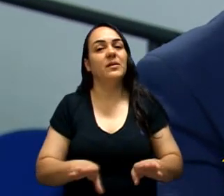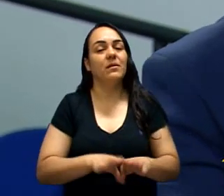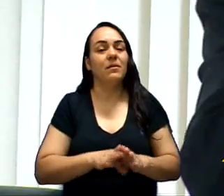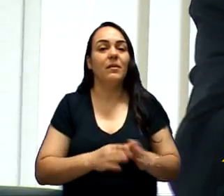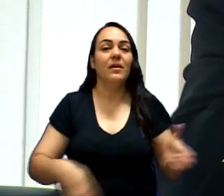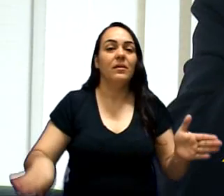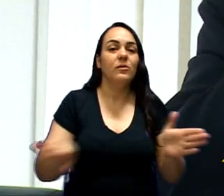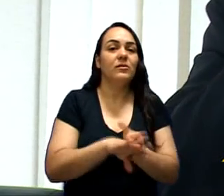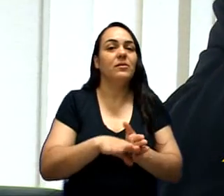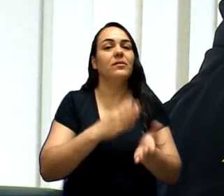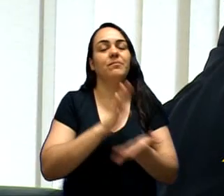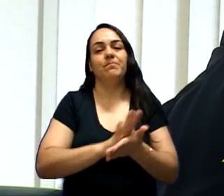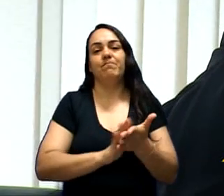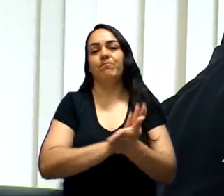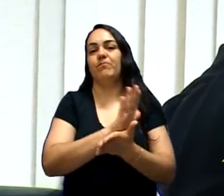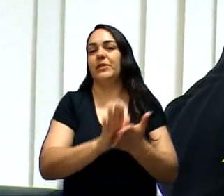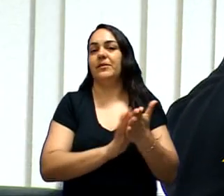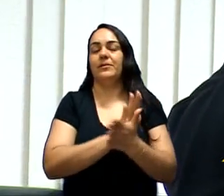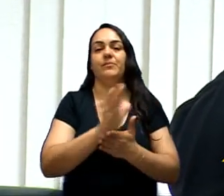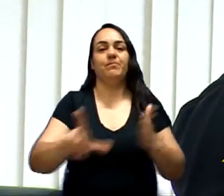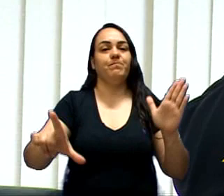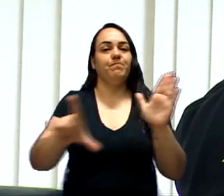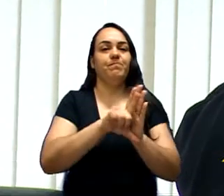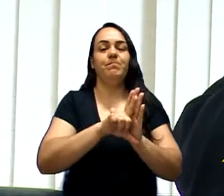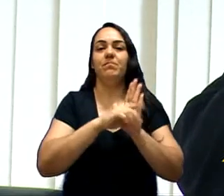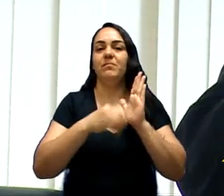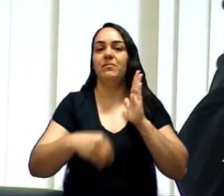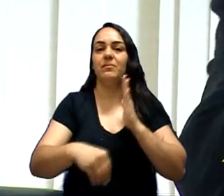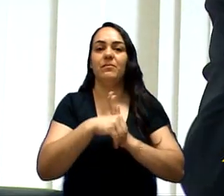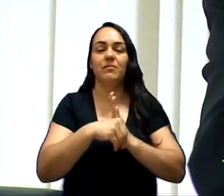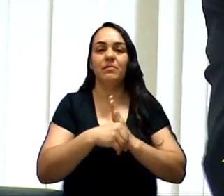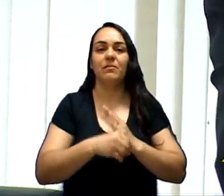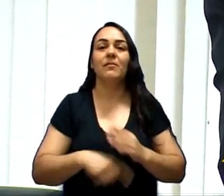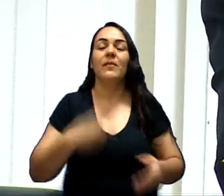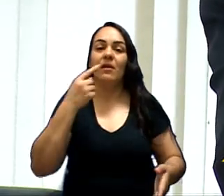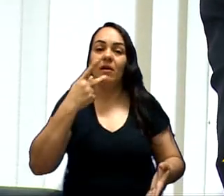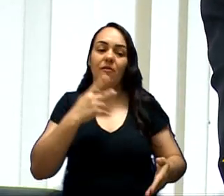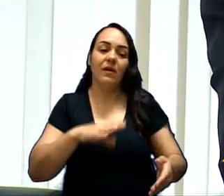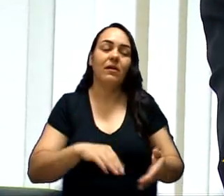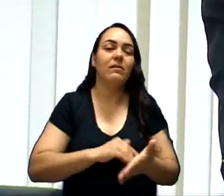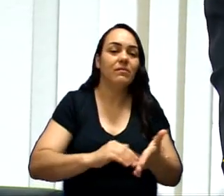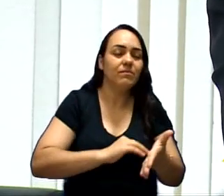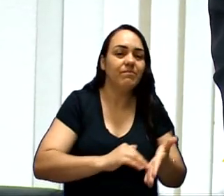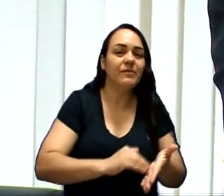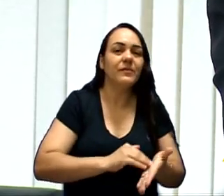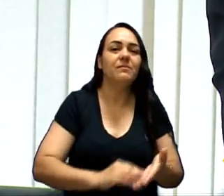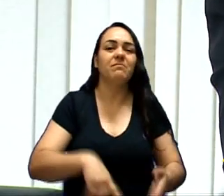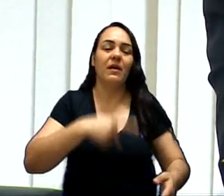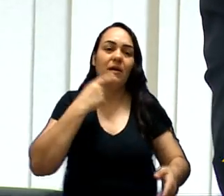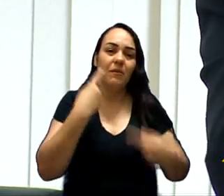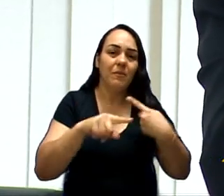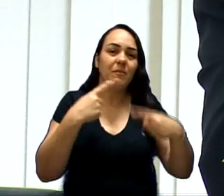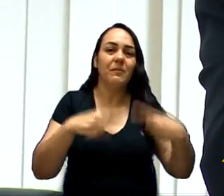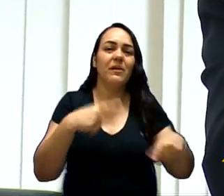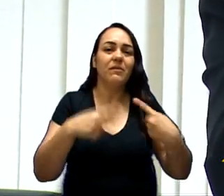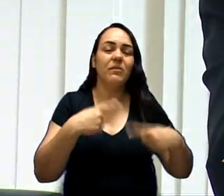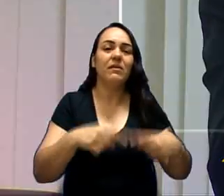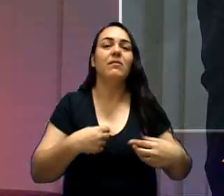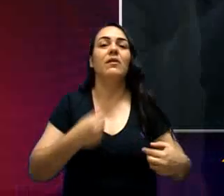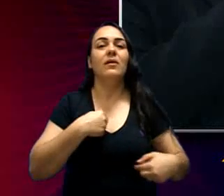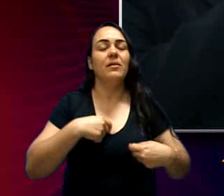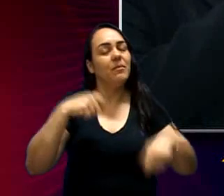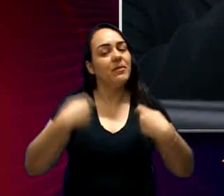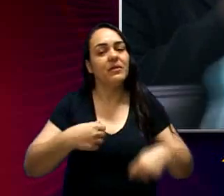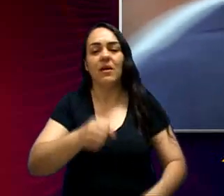lá... Desculpe, eu também encho o saco da secretária e faço o maior por não, uma emenda de 40 mil reais. A gente fica que nem um retardado aqui